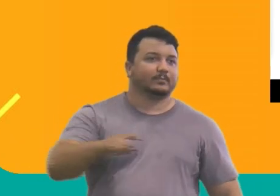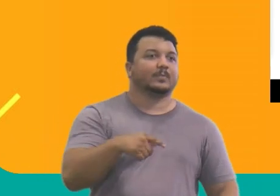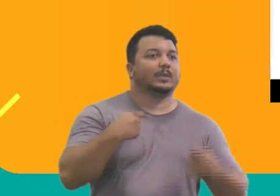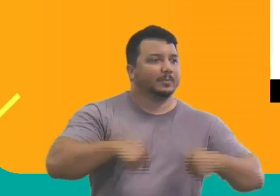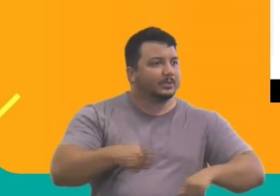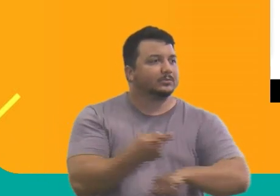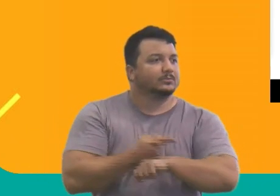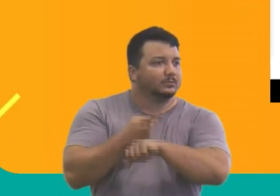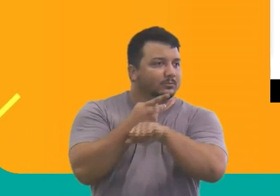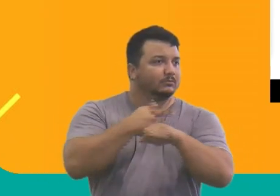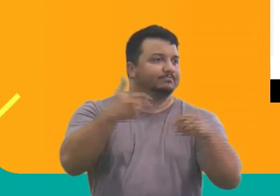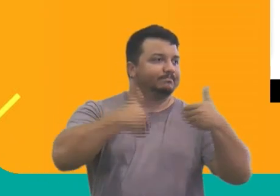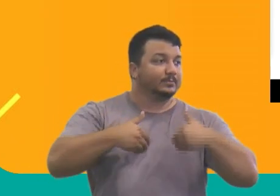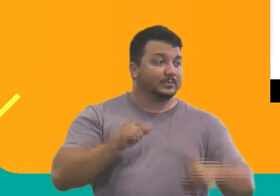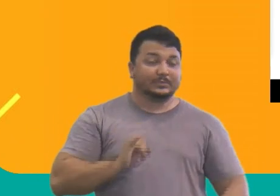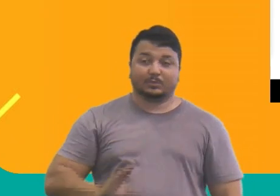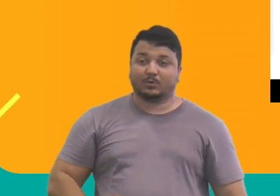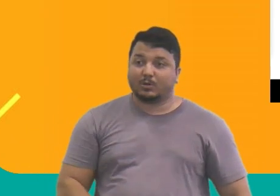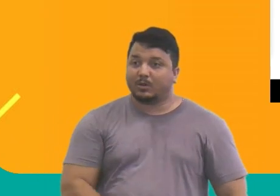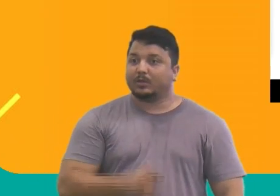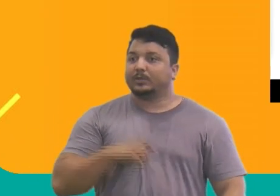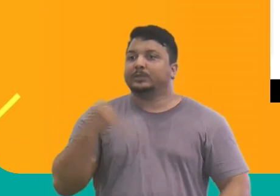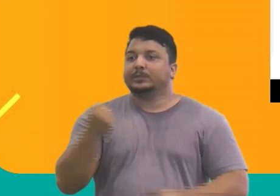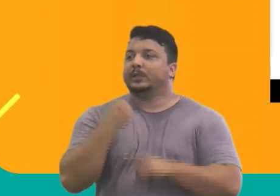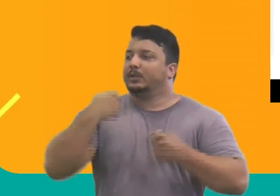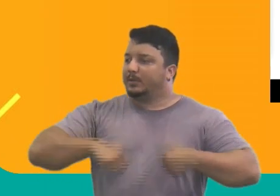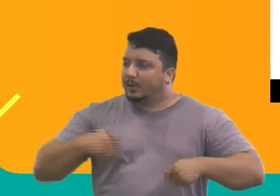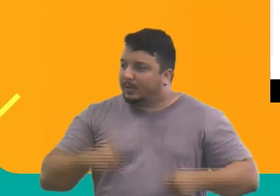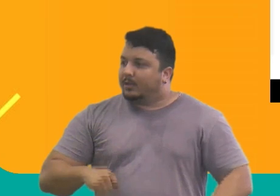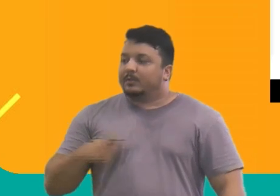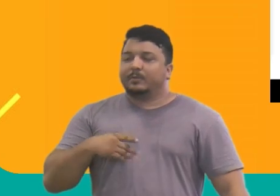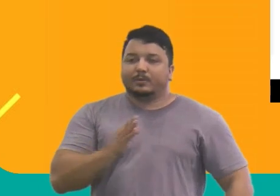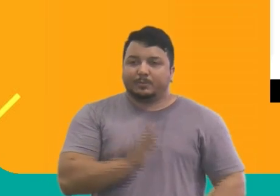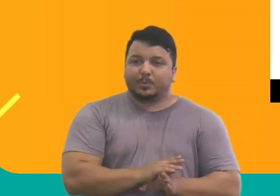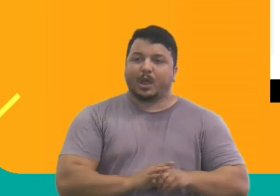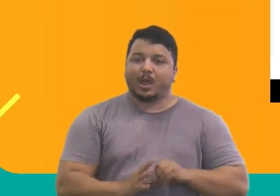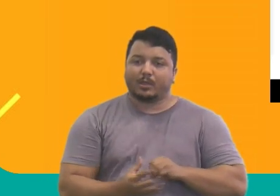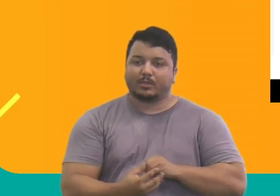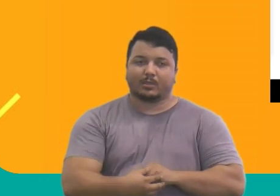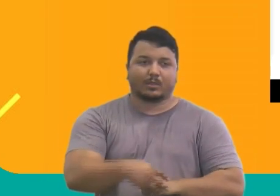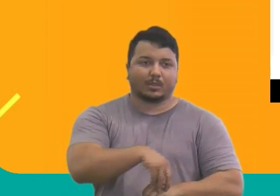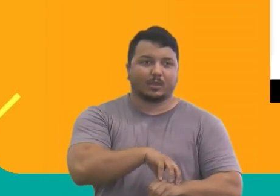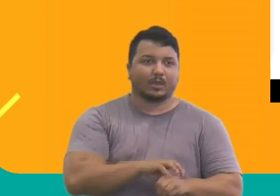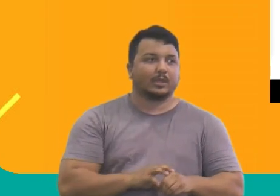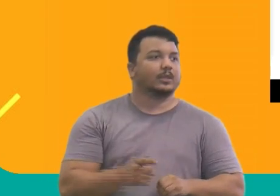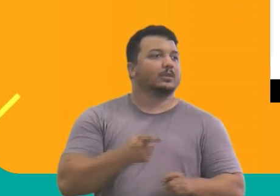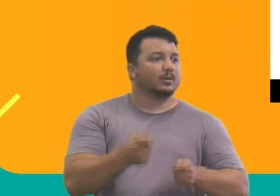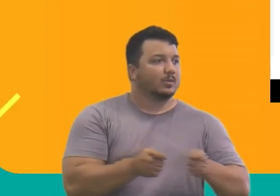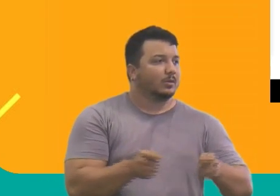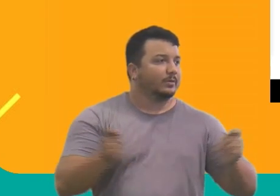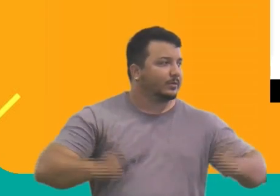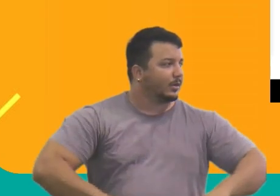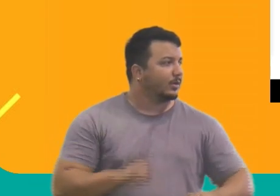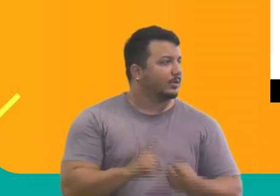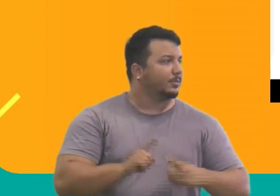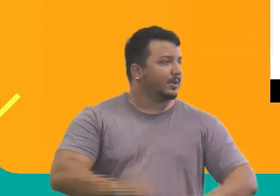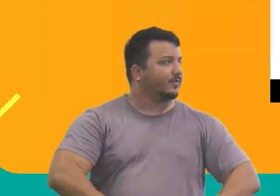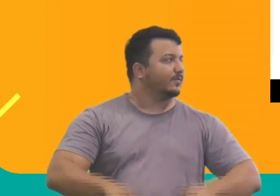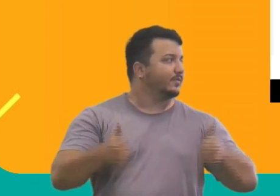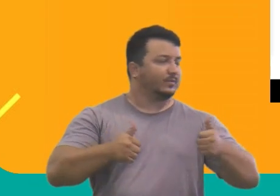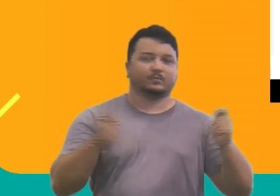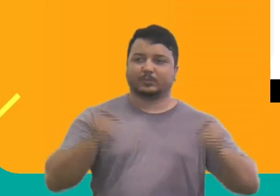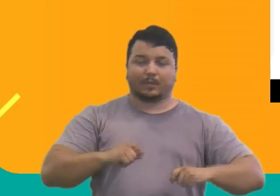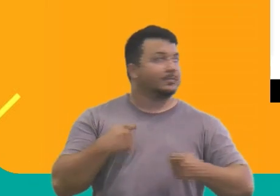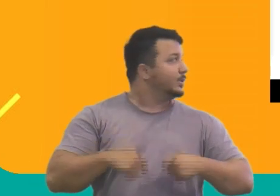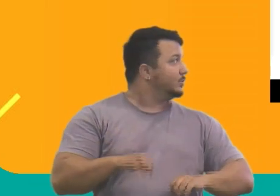procure. Se você tem uma cólica incapacitante, procure ajuda. A endometriose, ela tem controle e qualidade de vida, mas